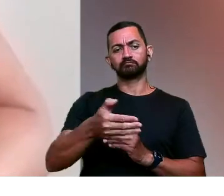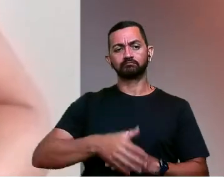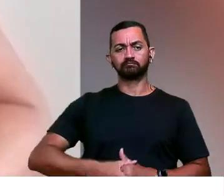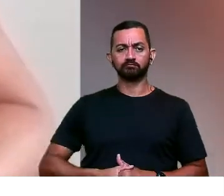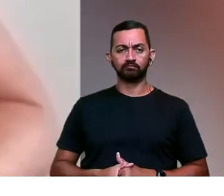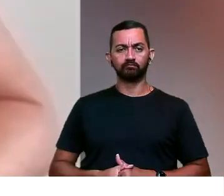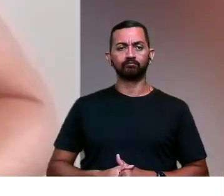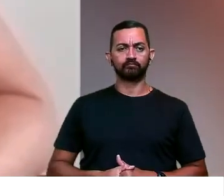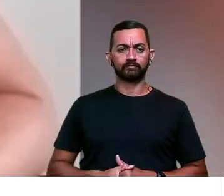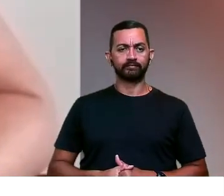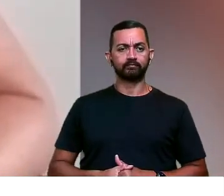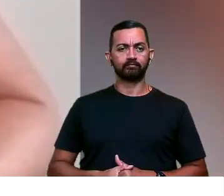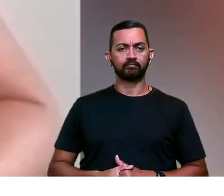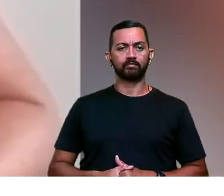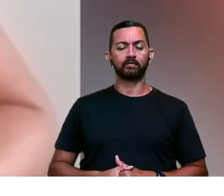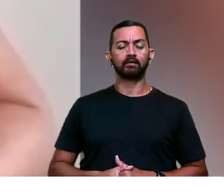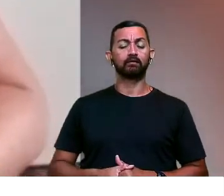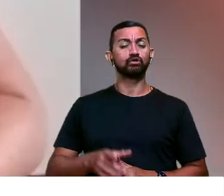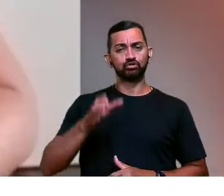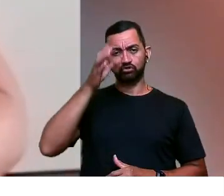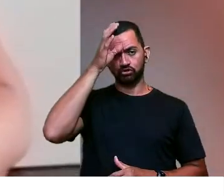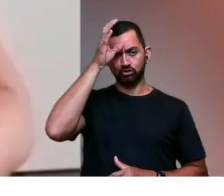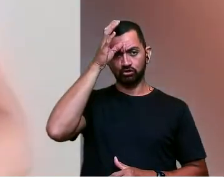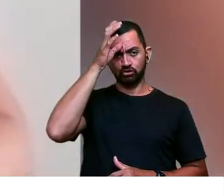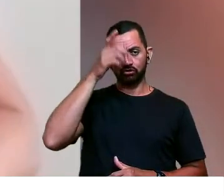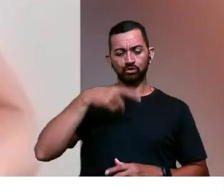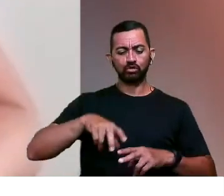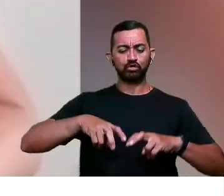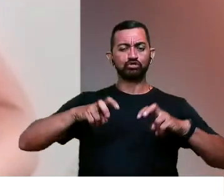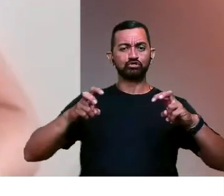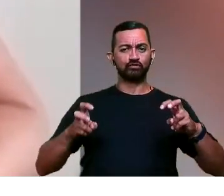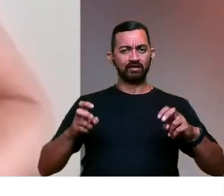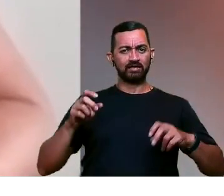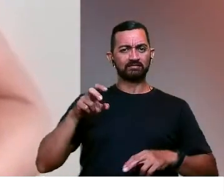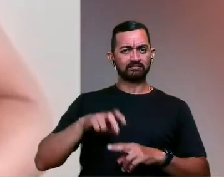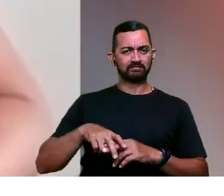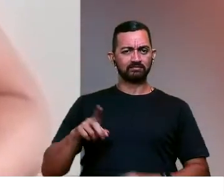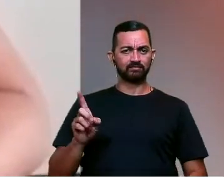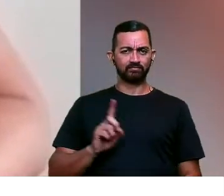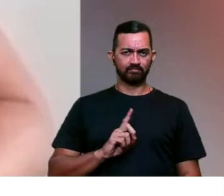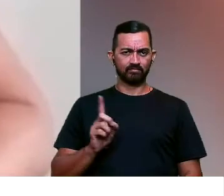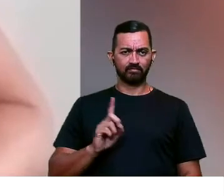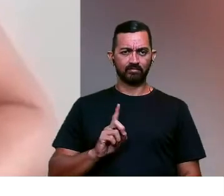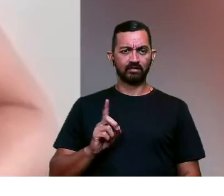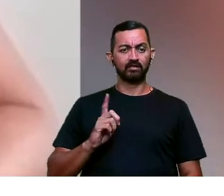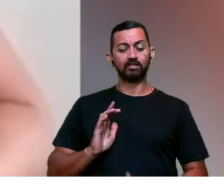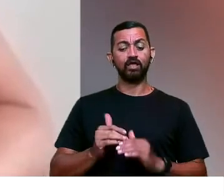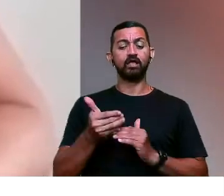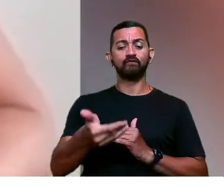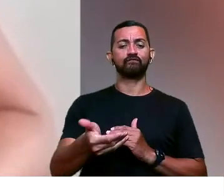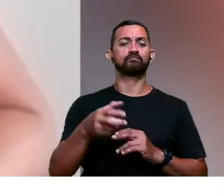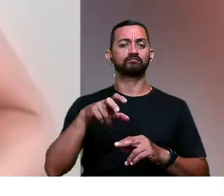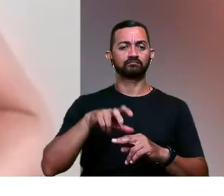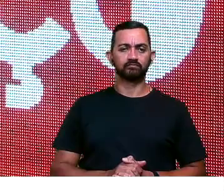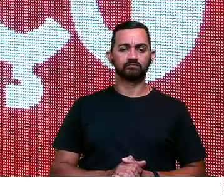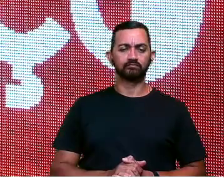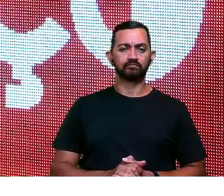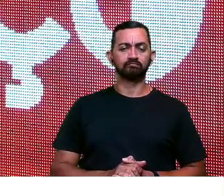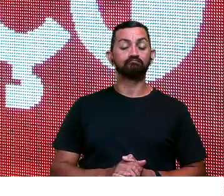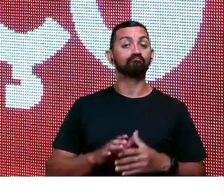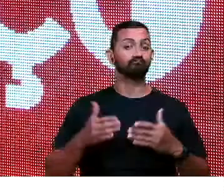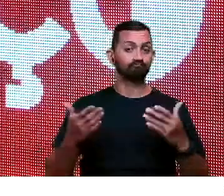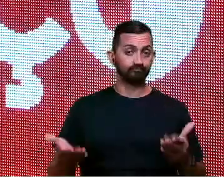lá dentro, na porta dele, na porta. Meu tio não estava em sofá, não. Meu tio não estava em sofá, não. Meu tio estava na